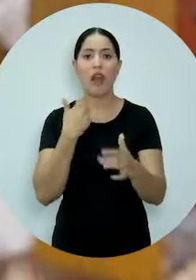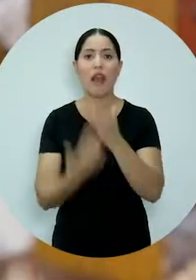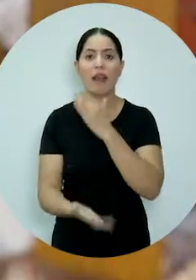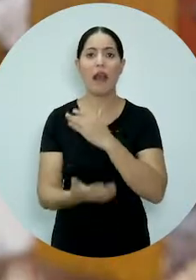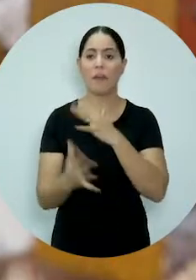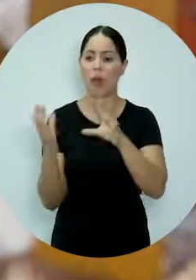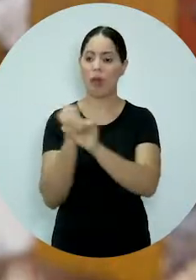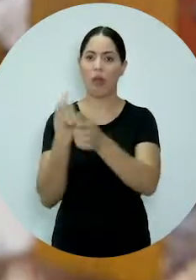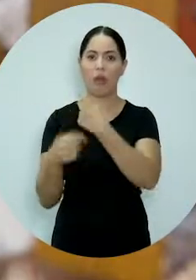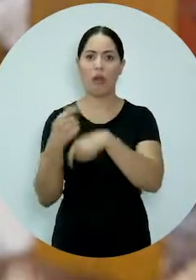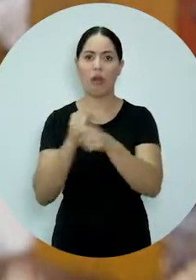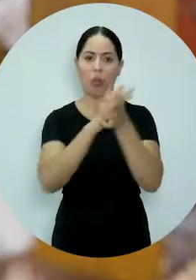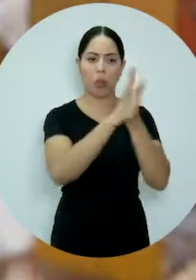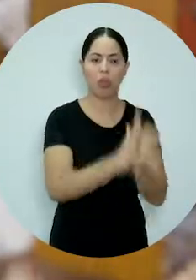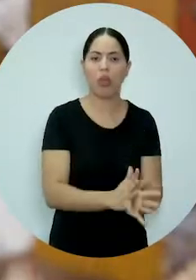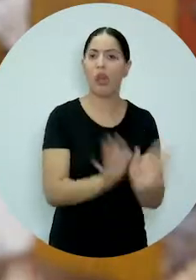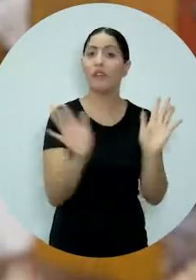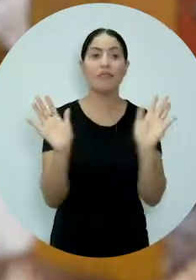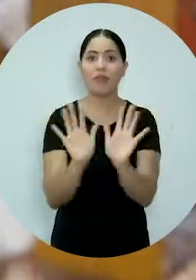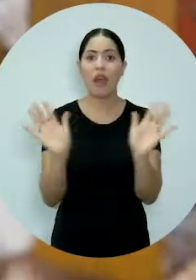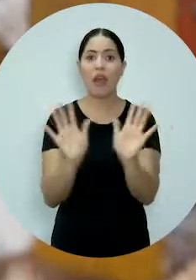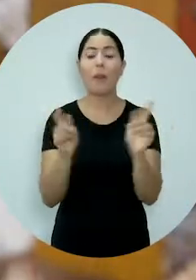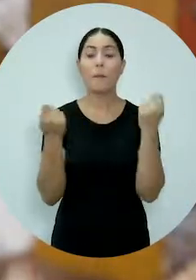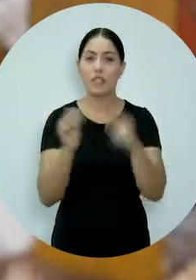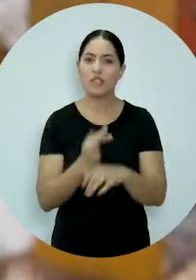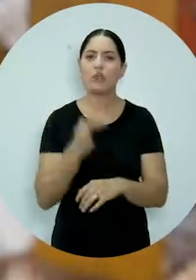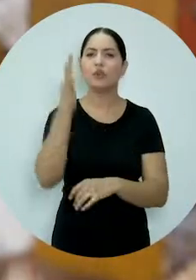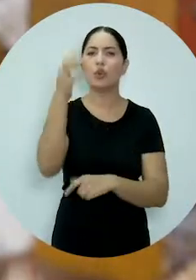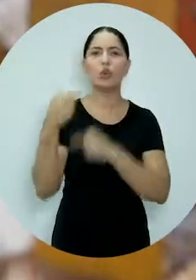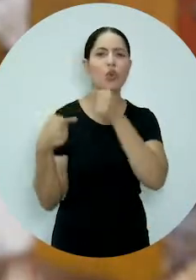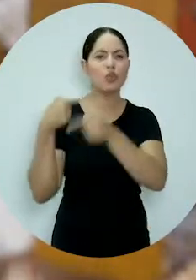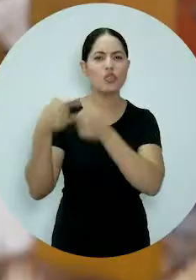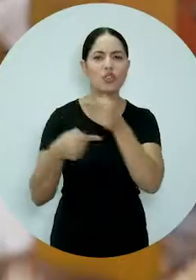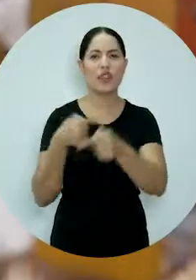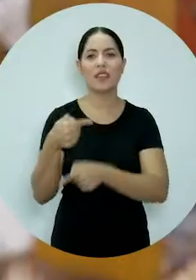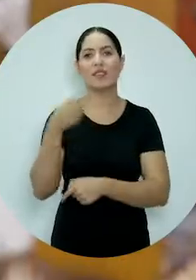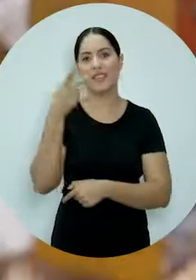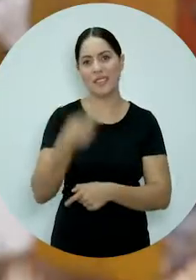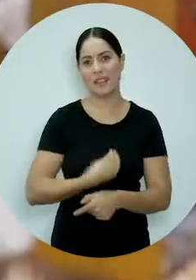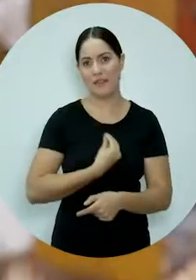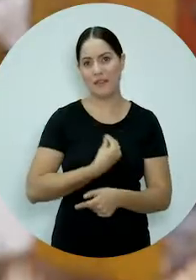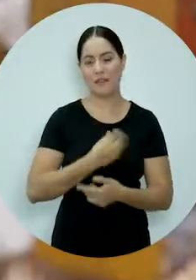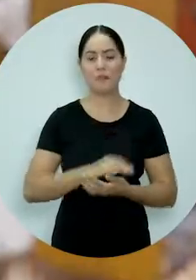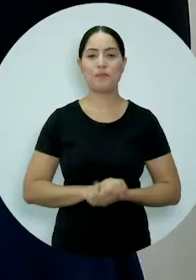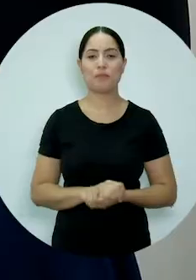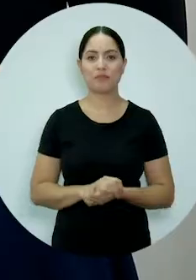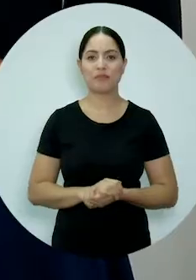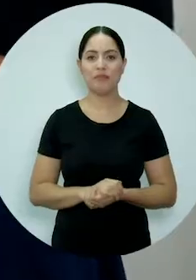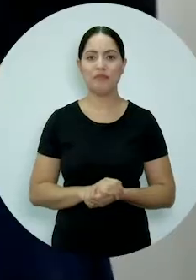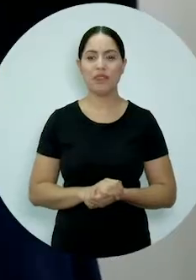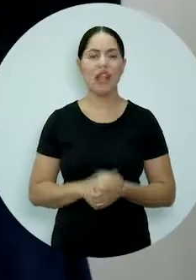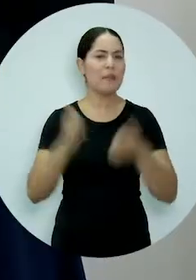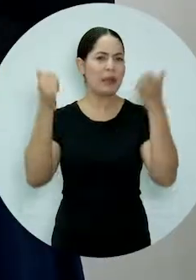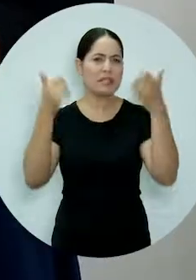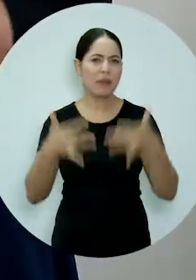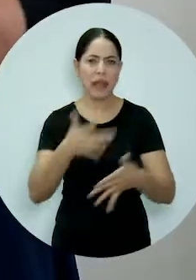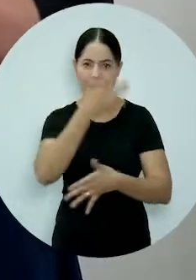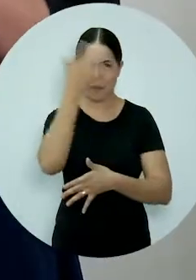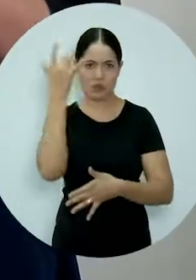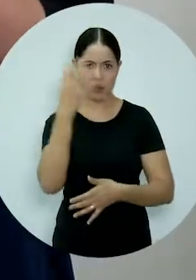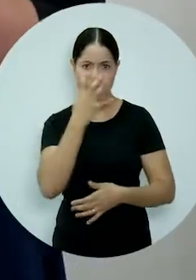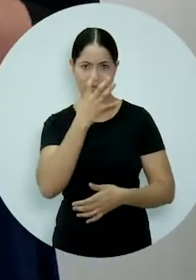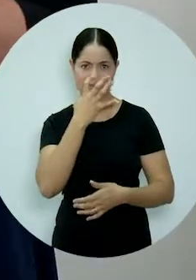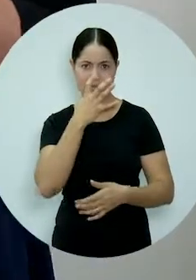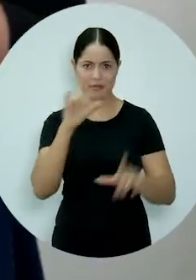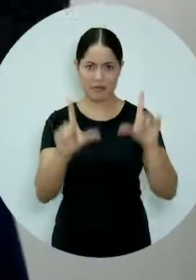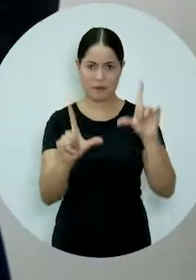acabe aqui, mas que a gente garanta, que a gente viabilize que as próximas gerações ainda estejam aqui entre nós. E só para a gente explicar